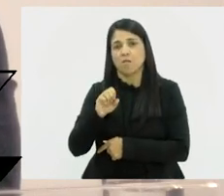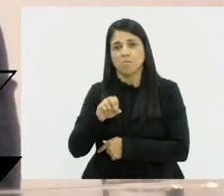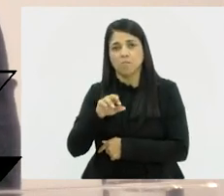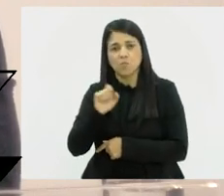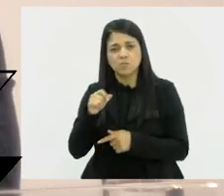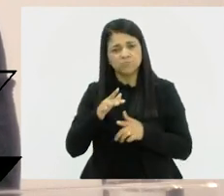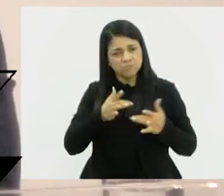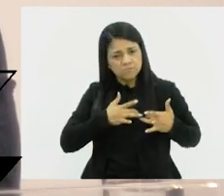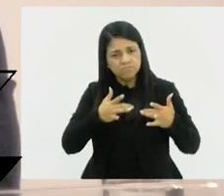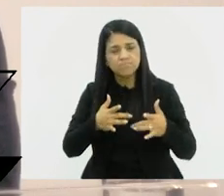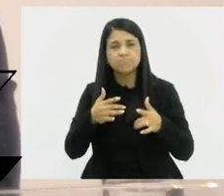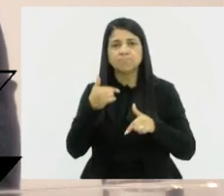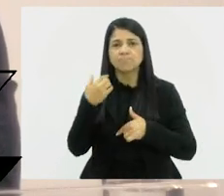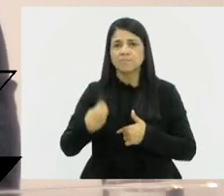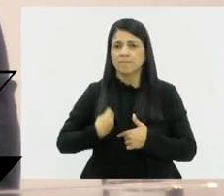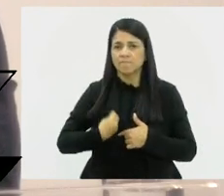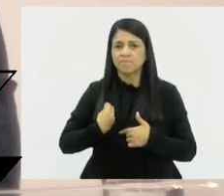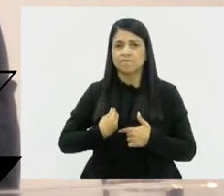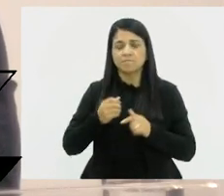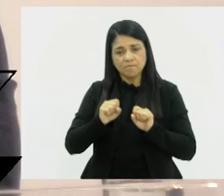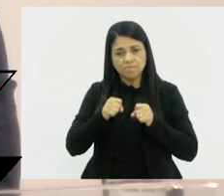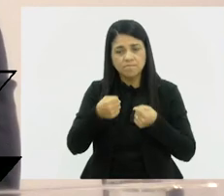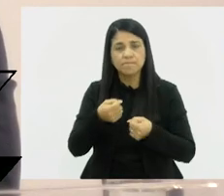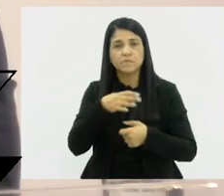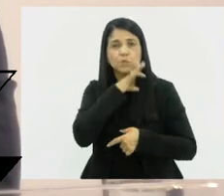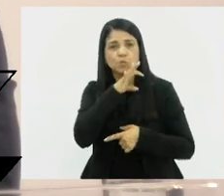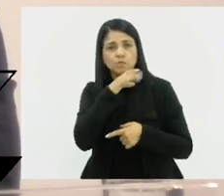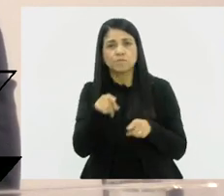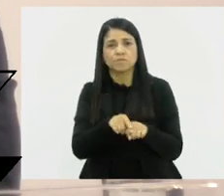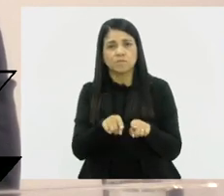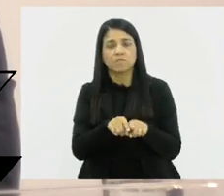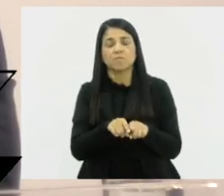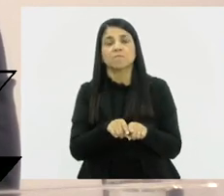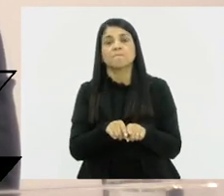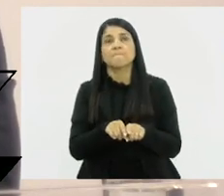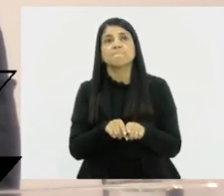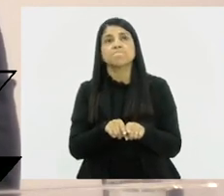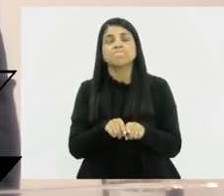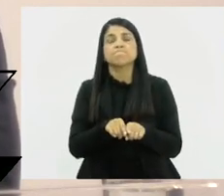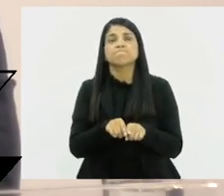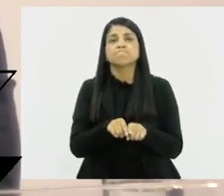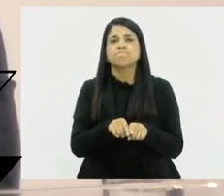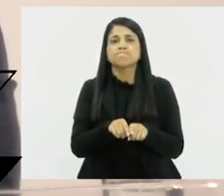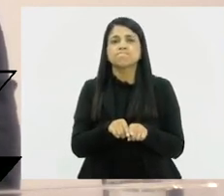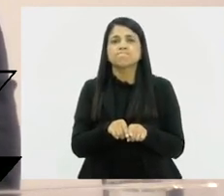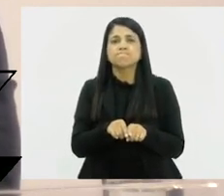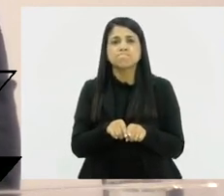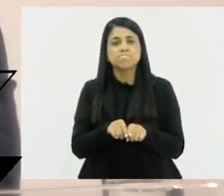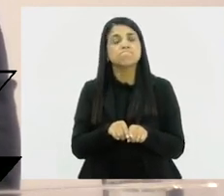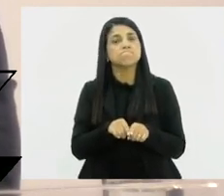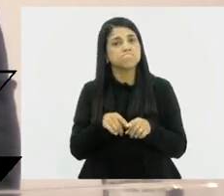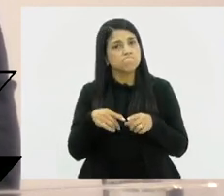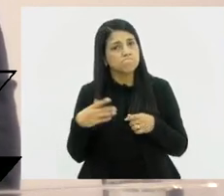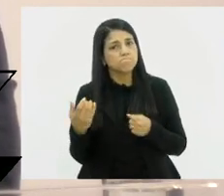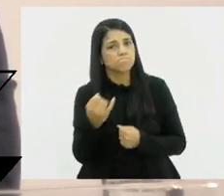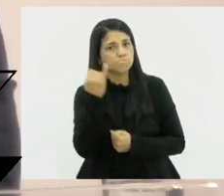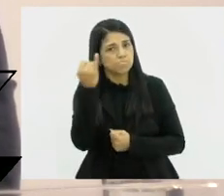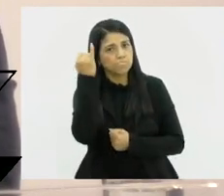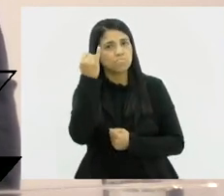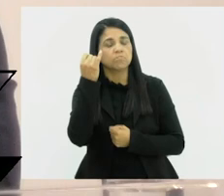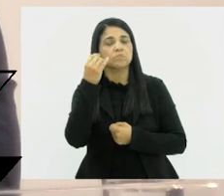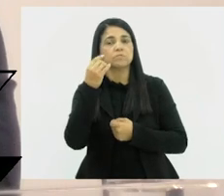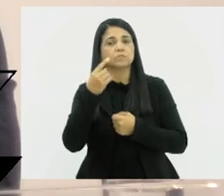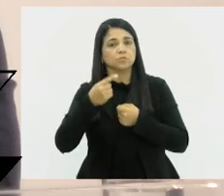sua vida a essa causa, é uma pessoa que tem um respaldo muito grande lá no nosso